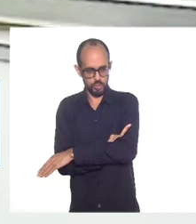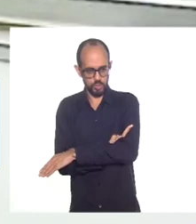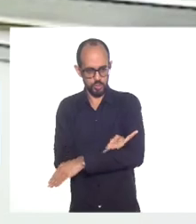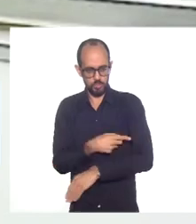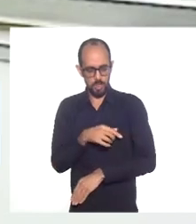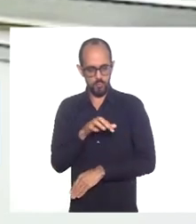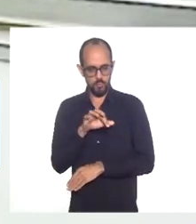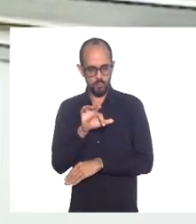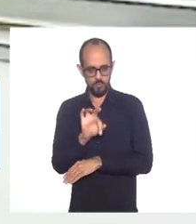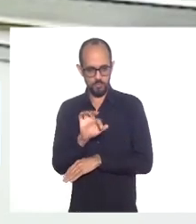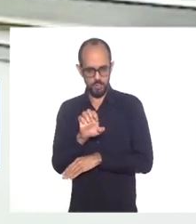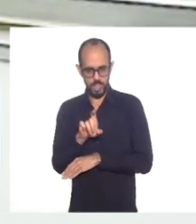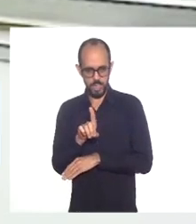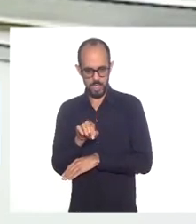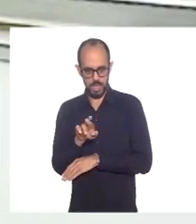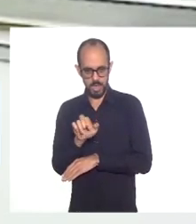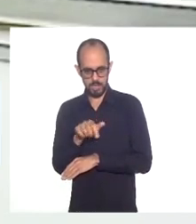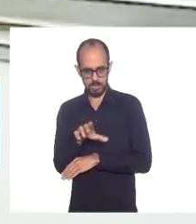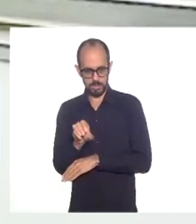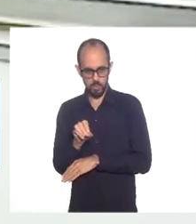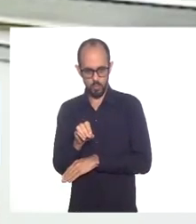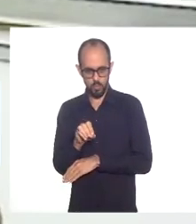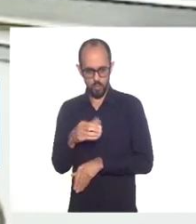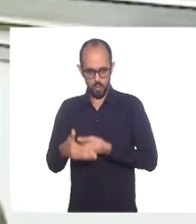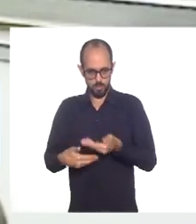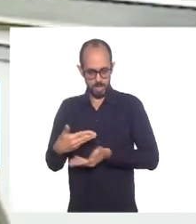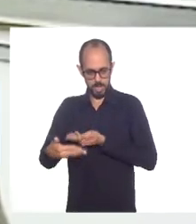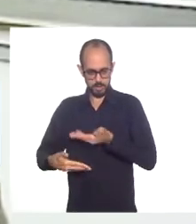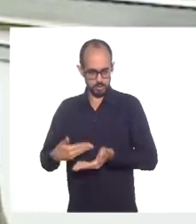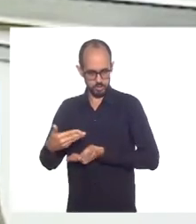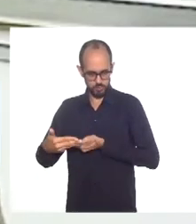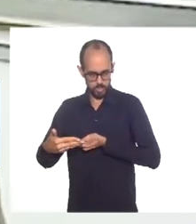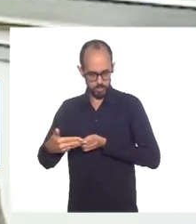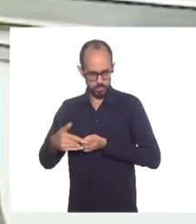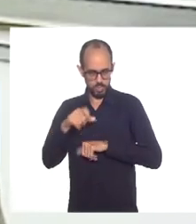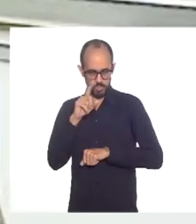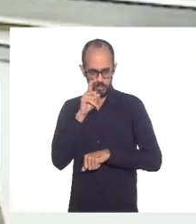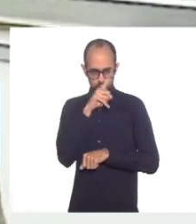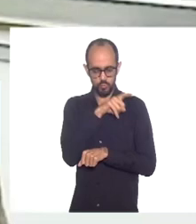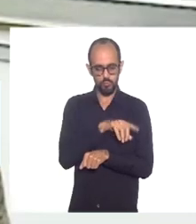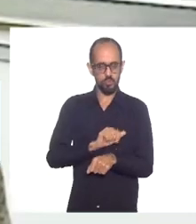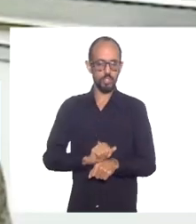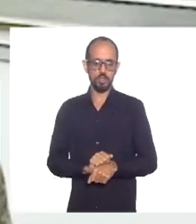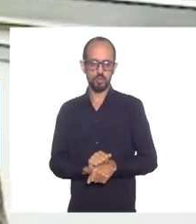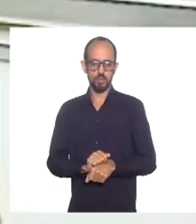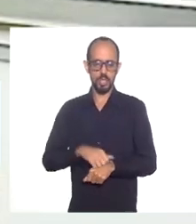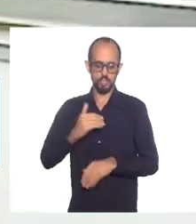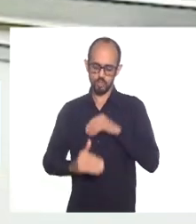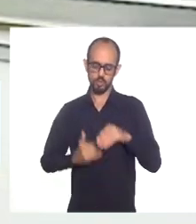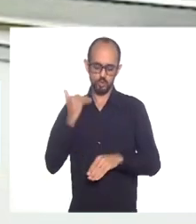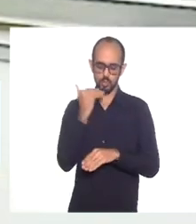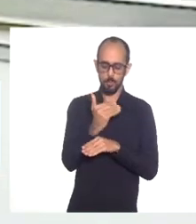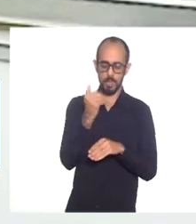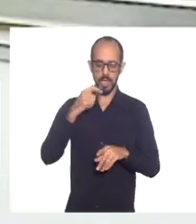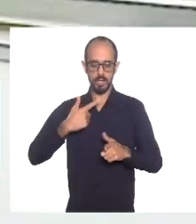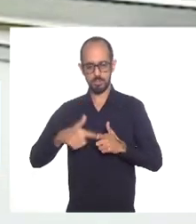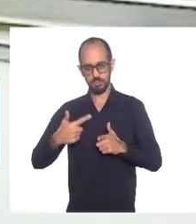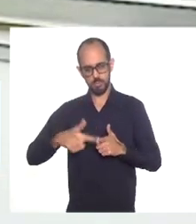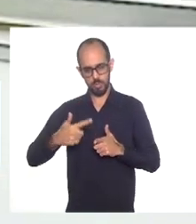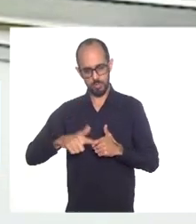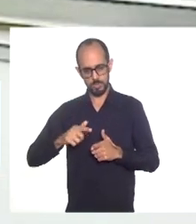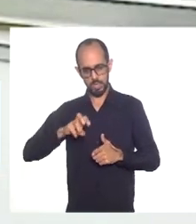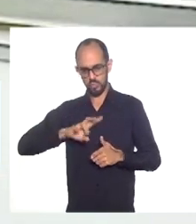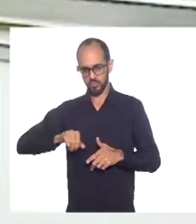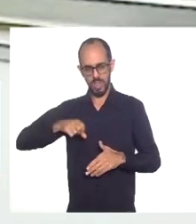né, cooperativa, é muito difícil superar essas questões. Nós vamos